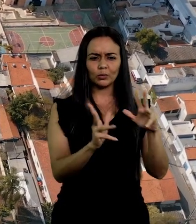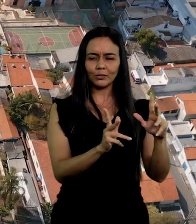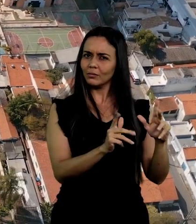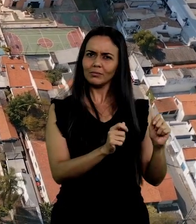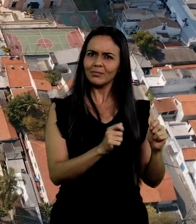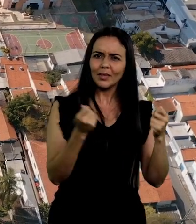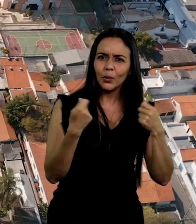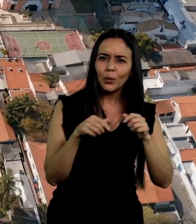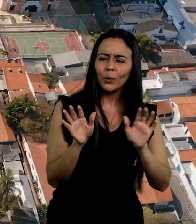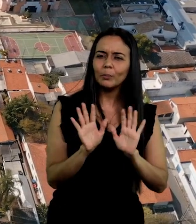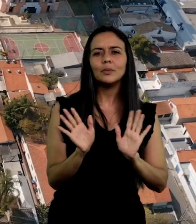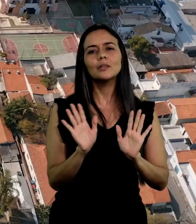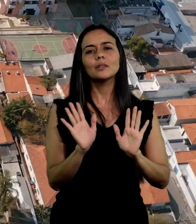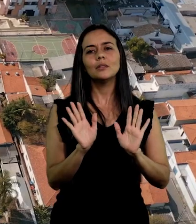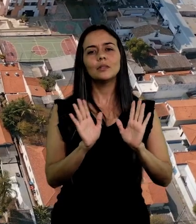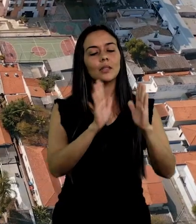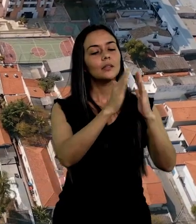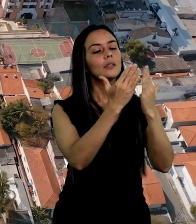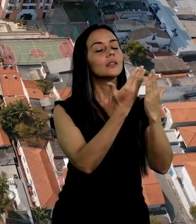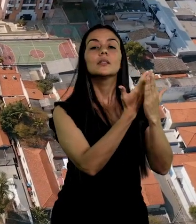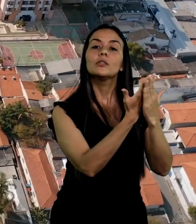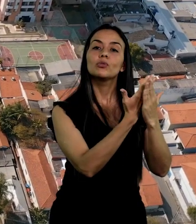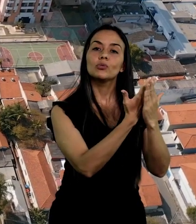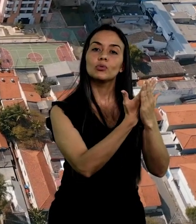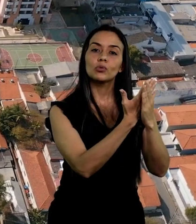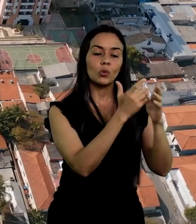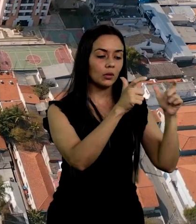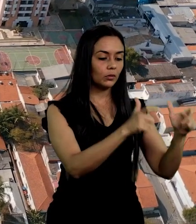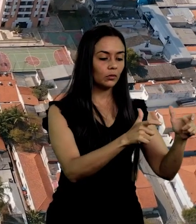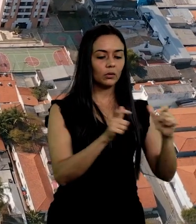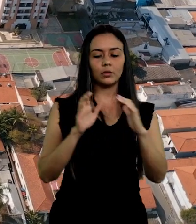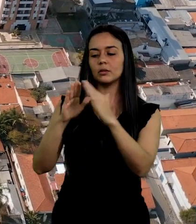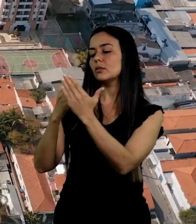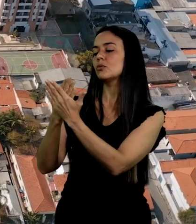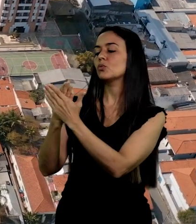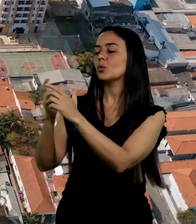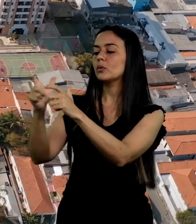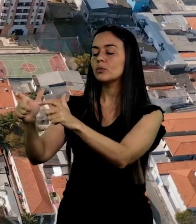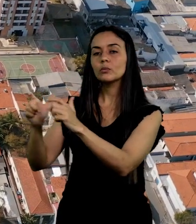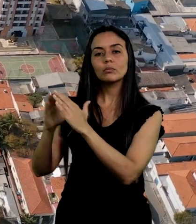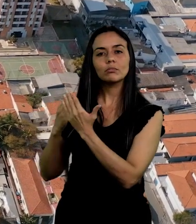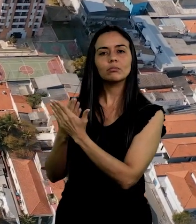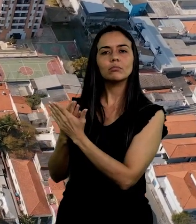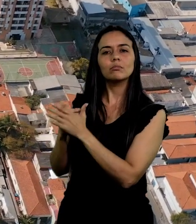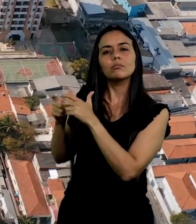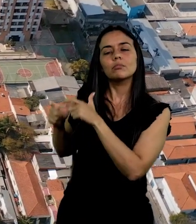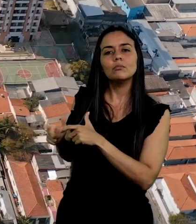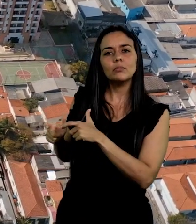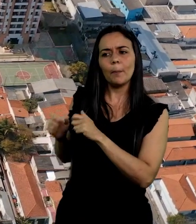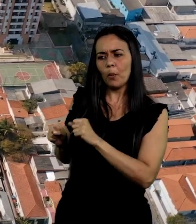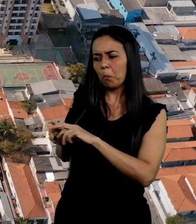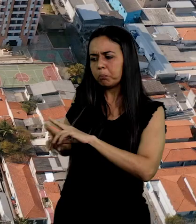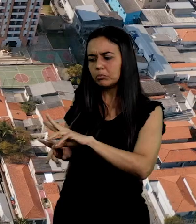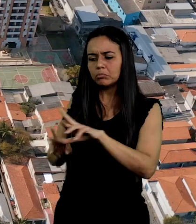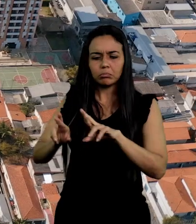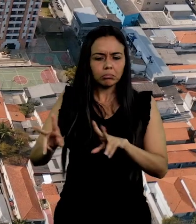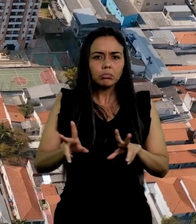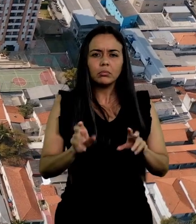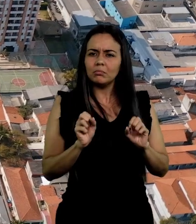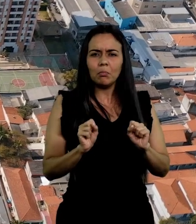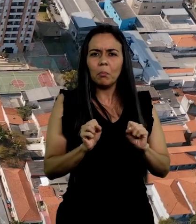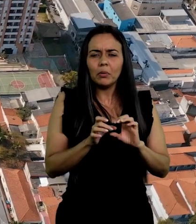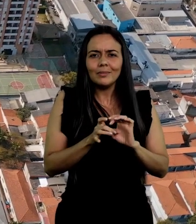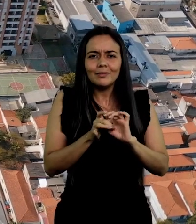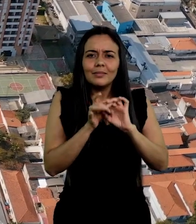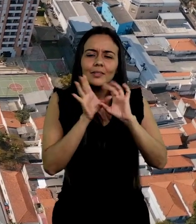Uma escola situada em determinada comunidade pode ser radicalmente diferente de uma escola totalmente distante